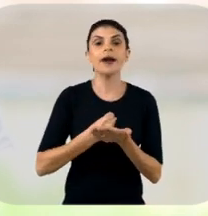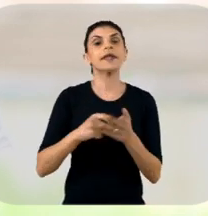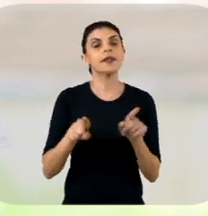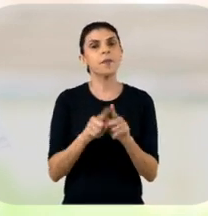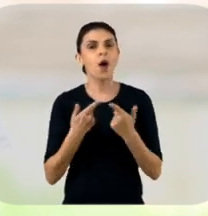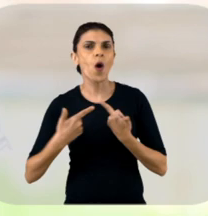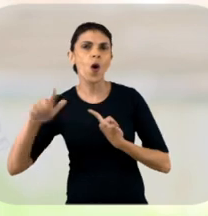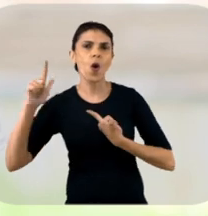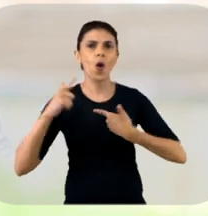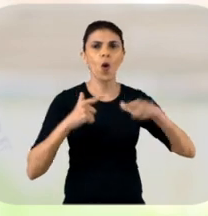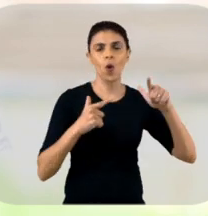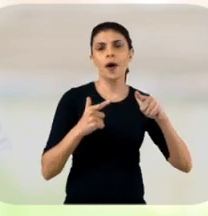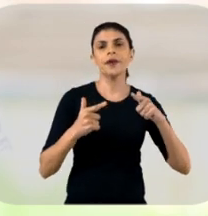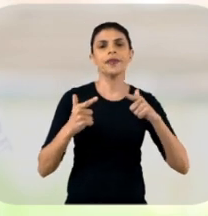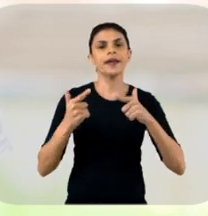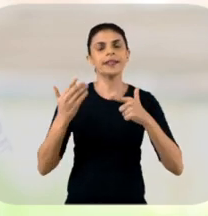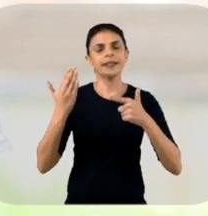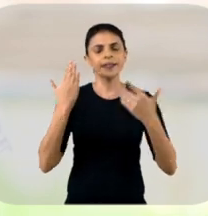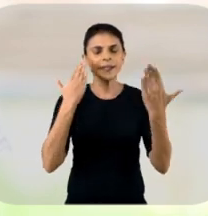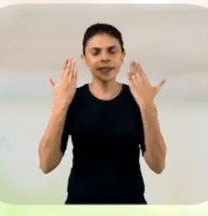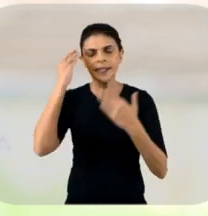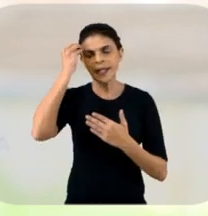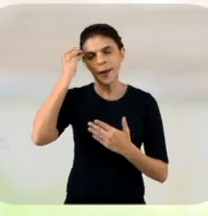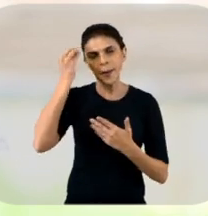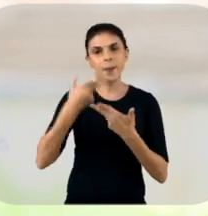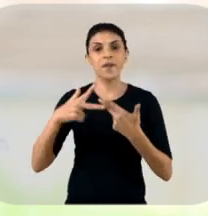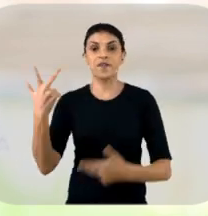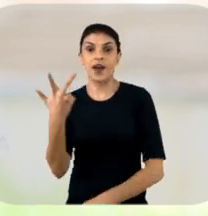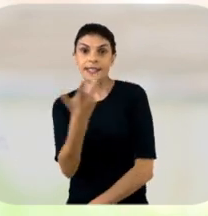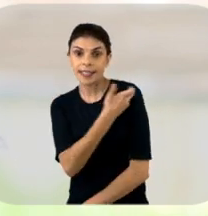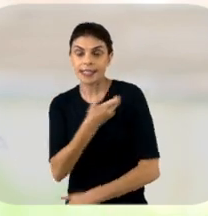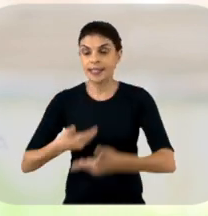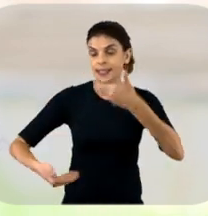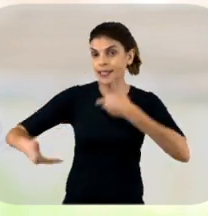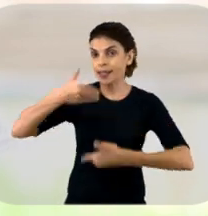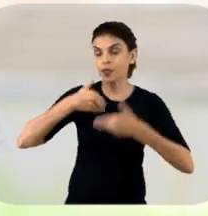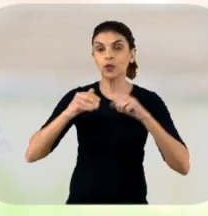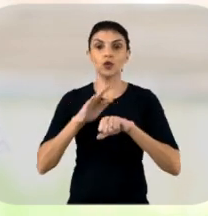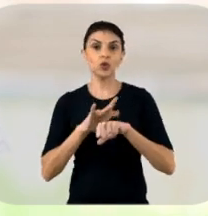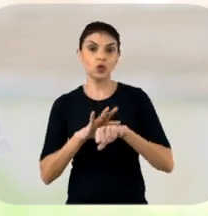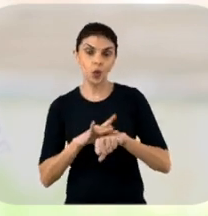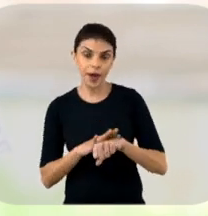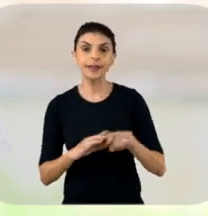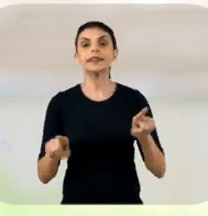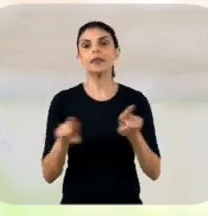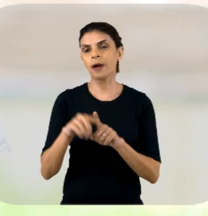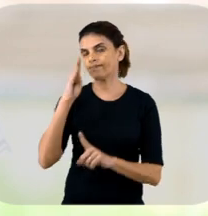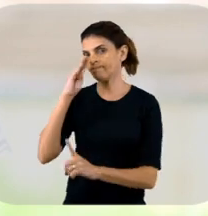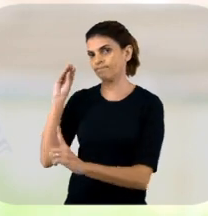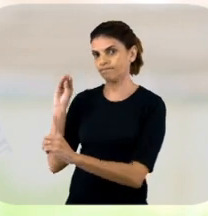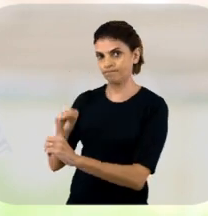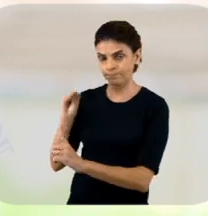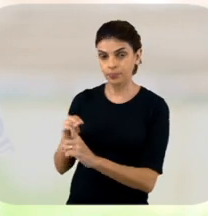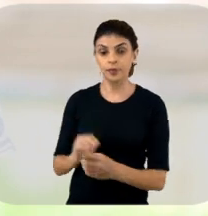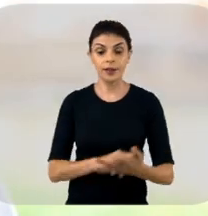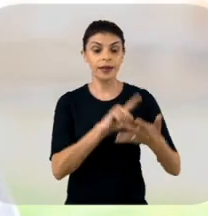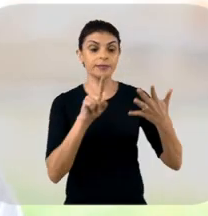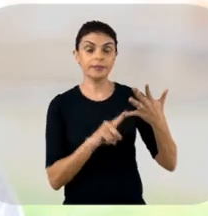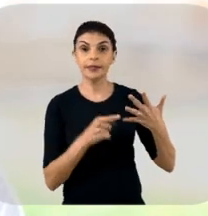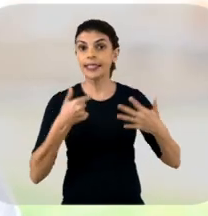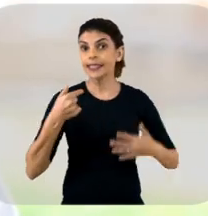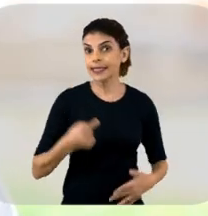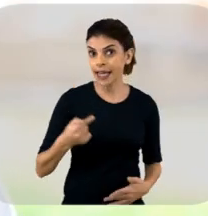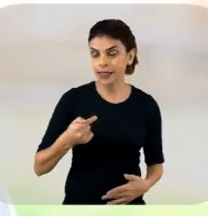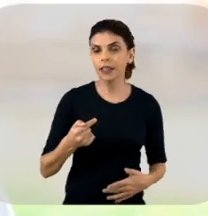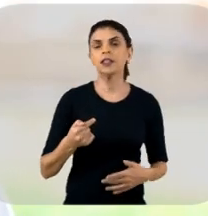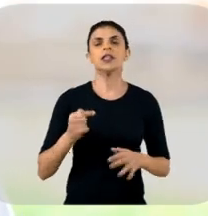medicamentos, outras terapias e vacinas para as doenças negligenciadas.